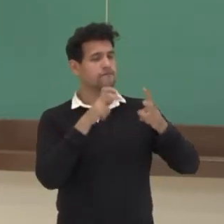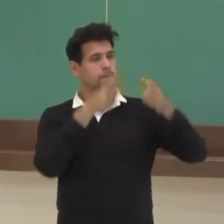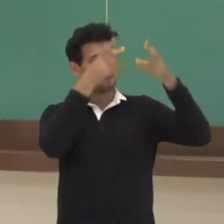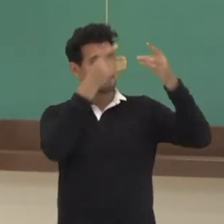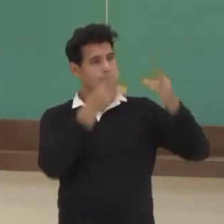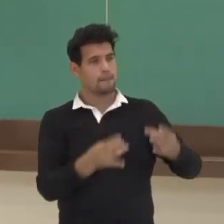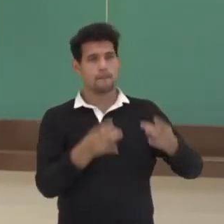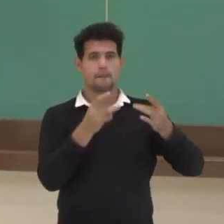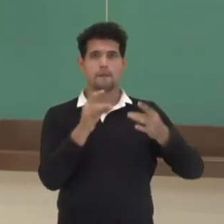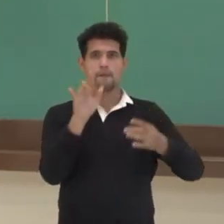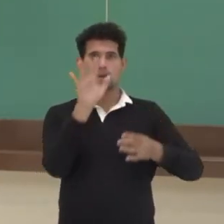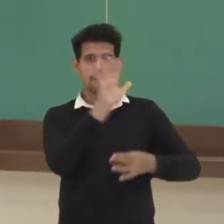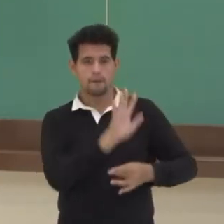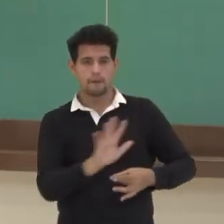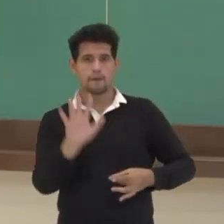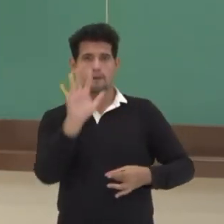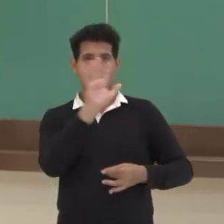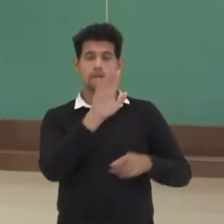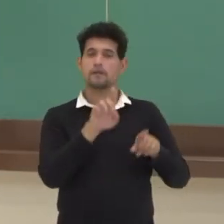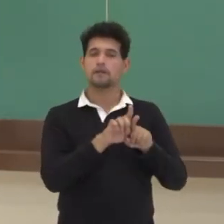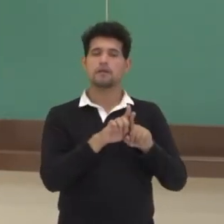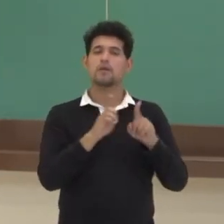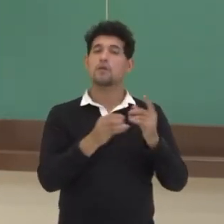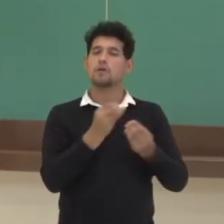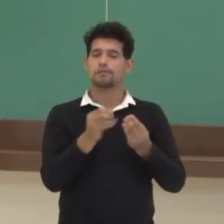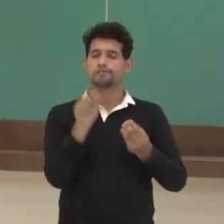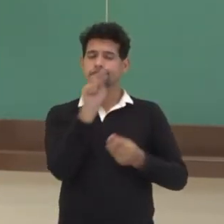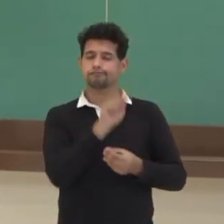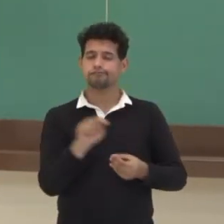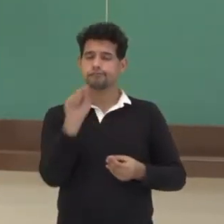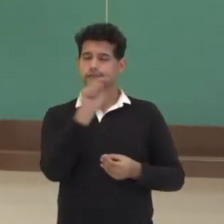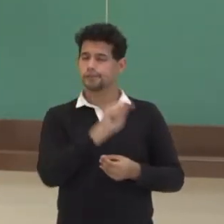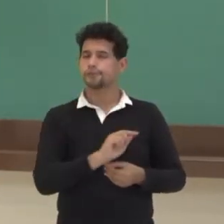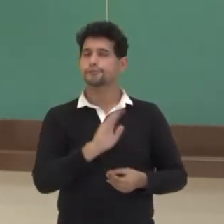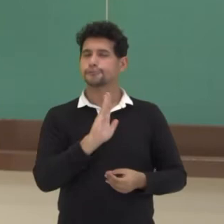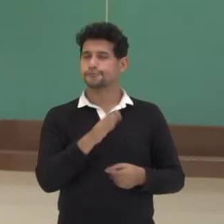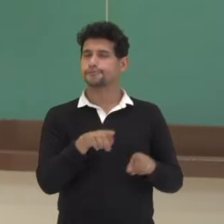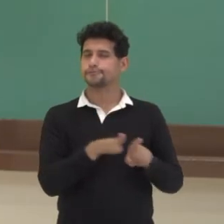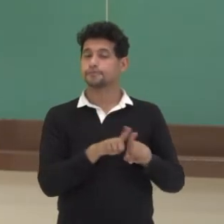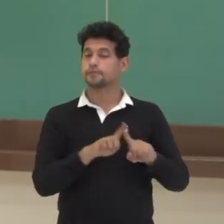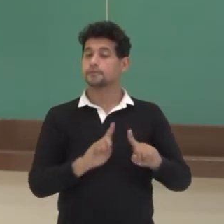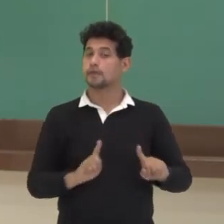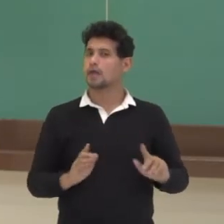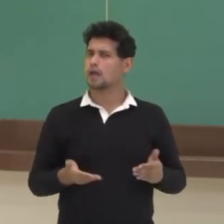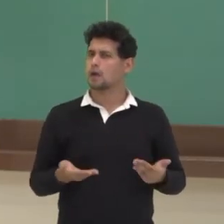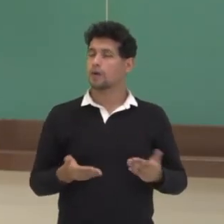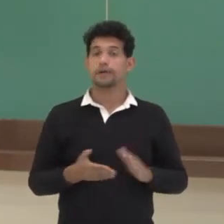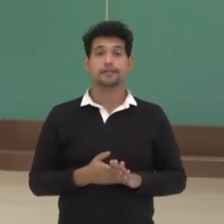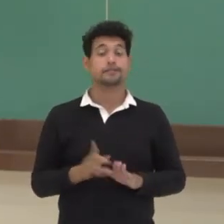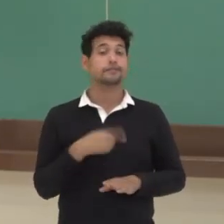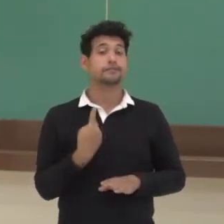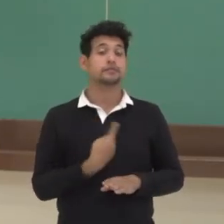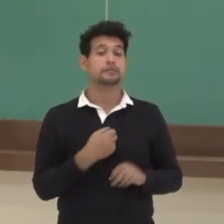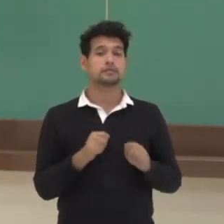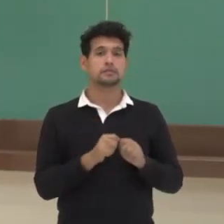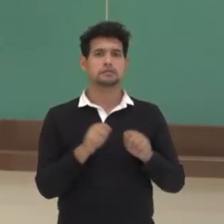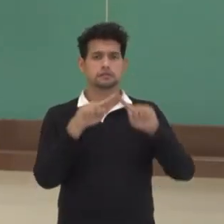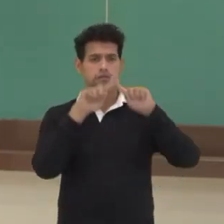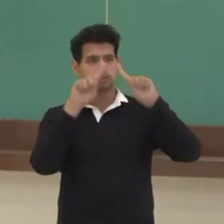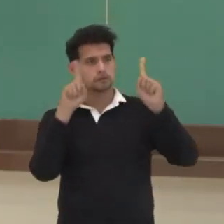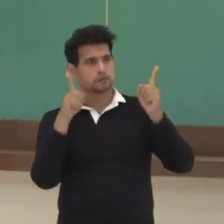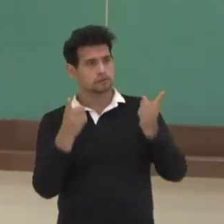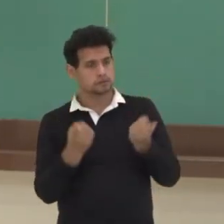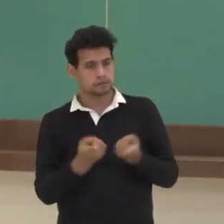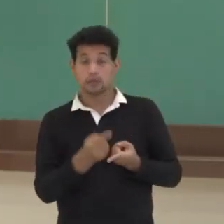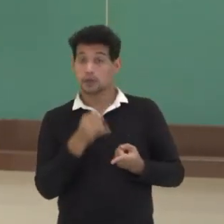da circunferência como as partes do círculo. E aqui nós temos então a parte do círculo onde